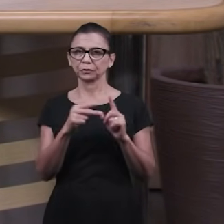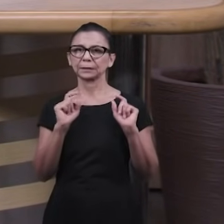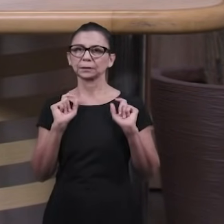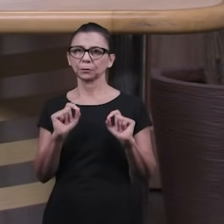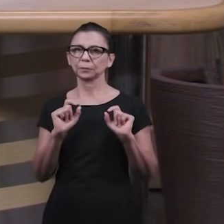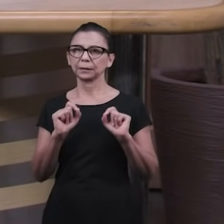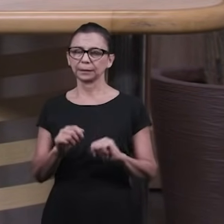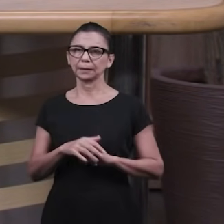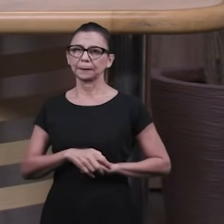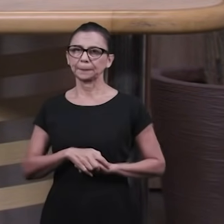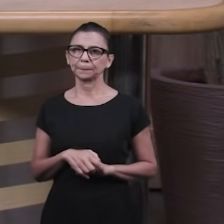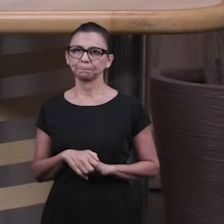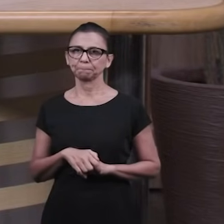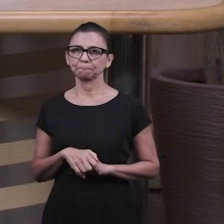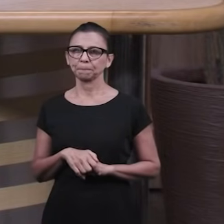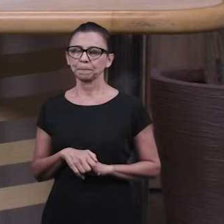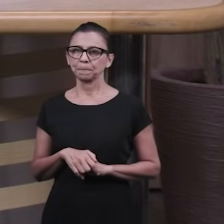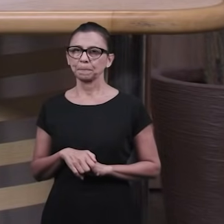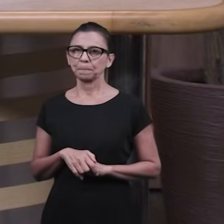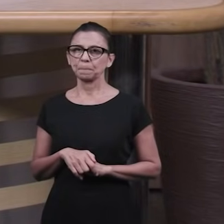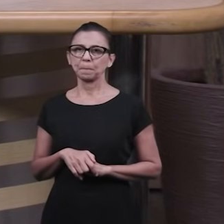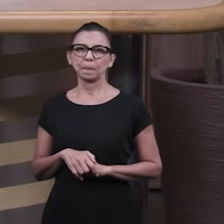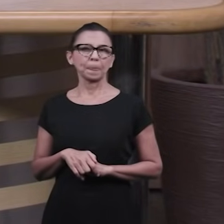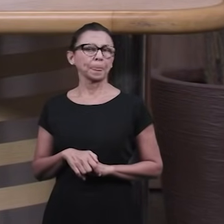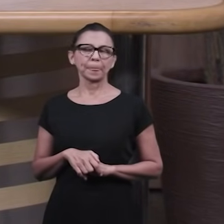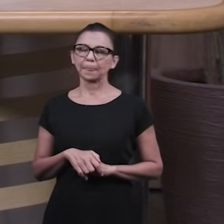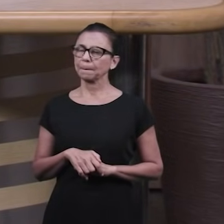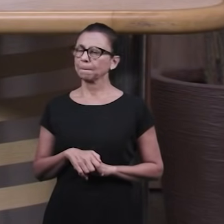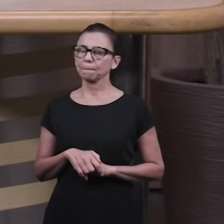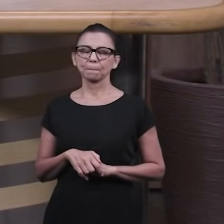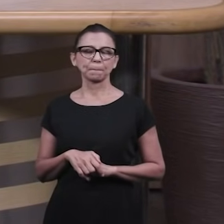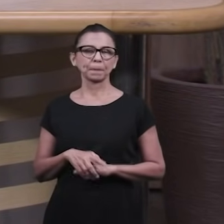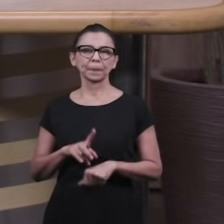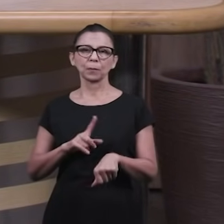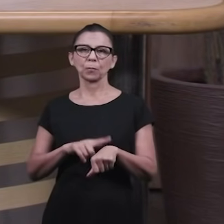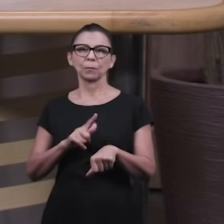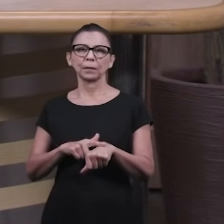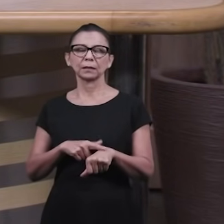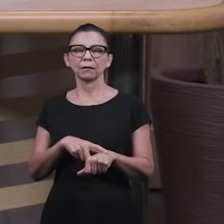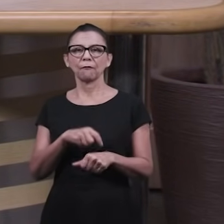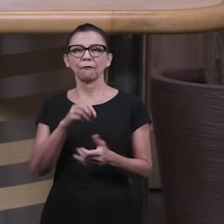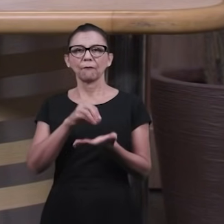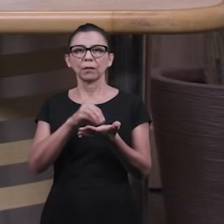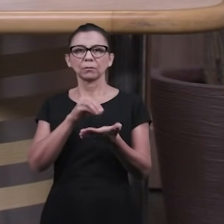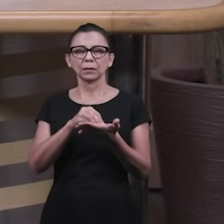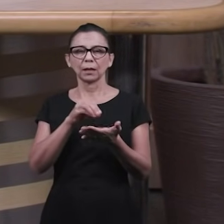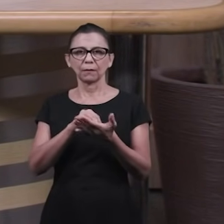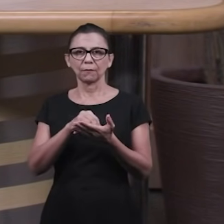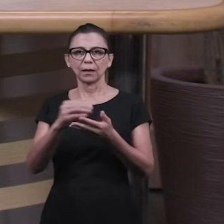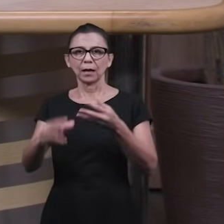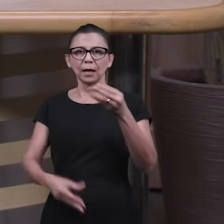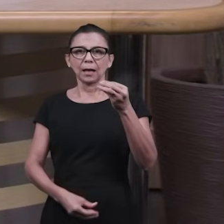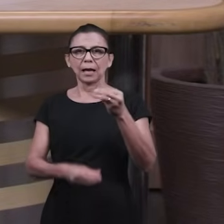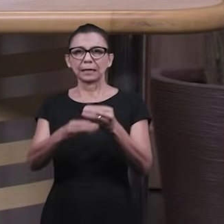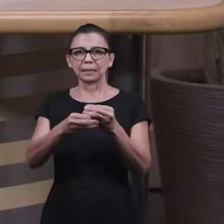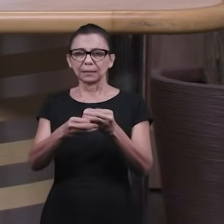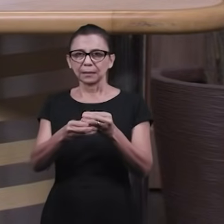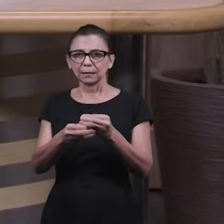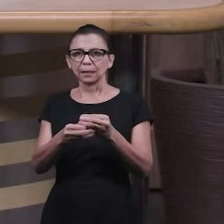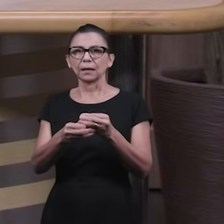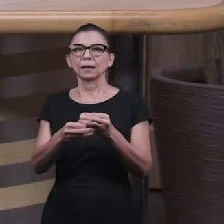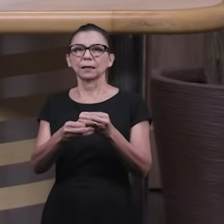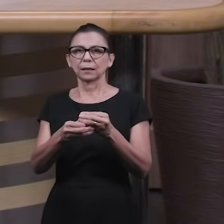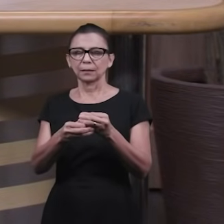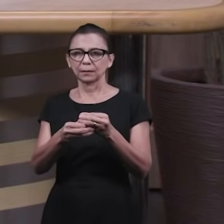princípio: não, naquele momento ali, não existia o cânon cristão. Então o que é a palavra ali? É uma